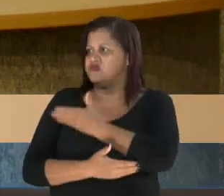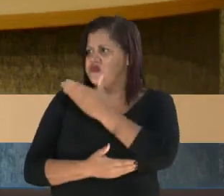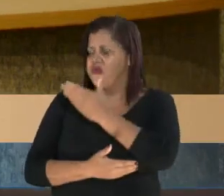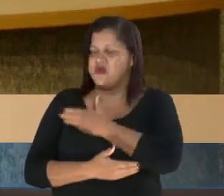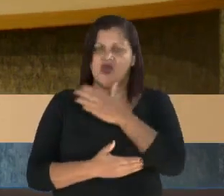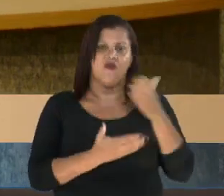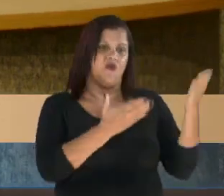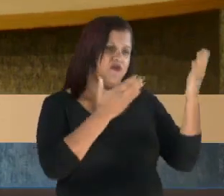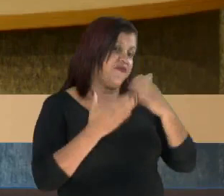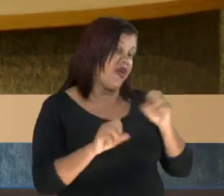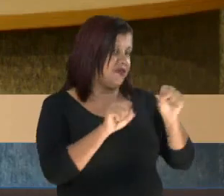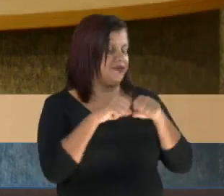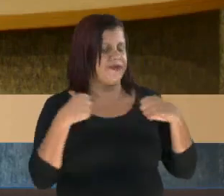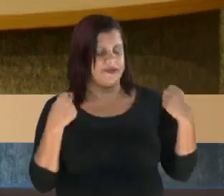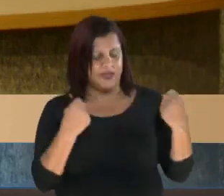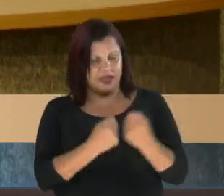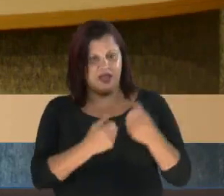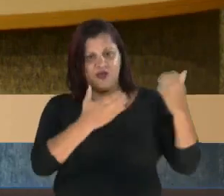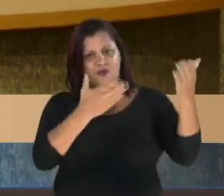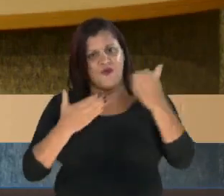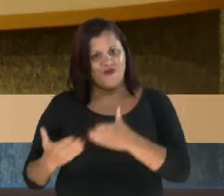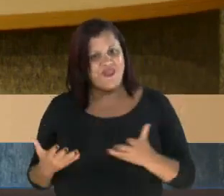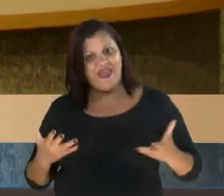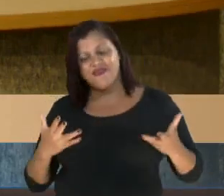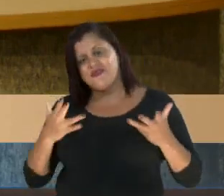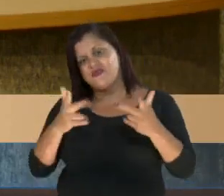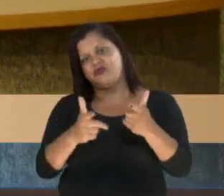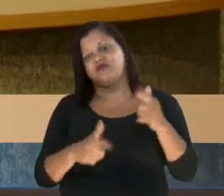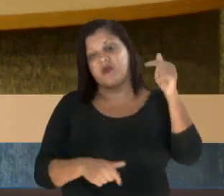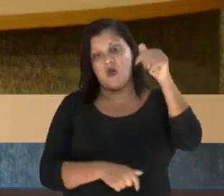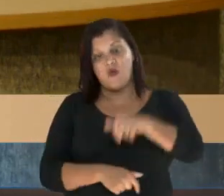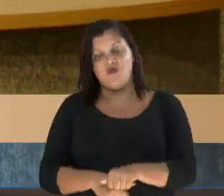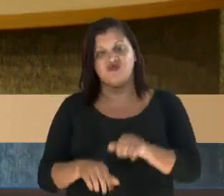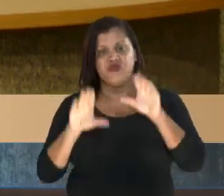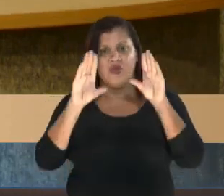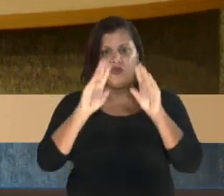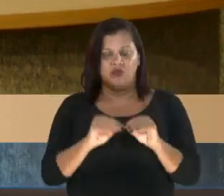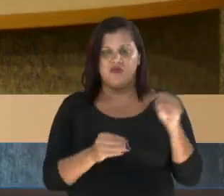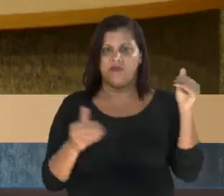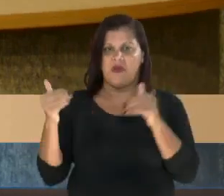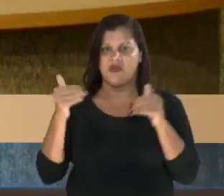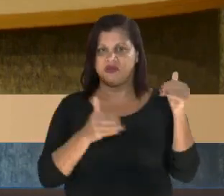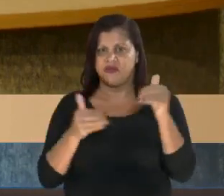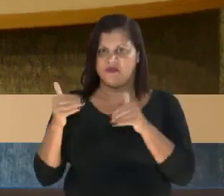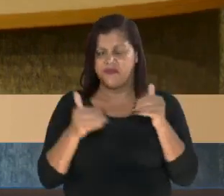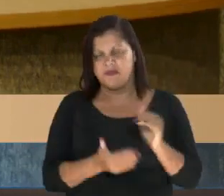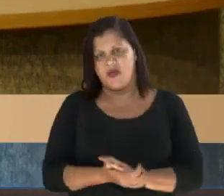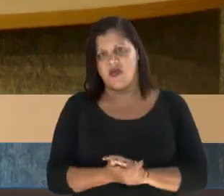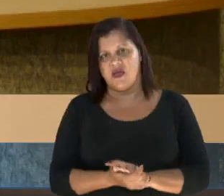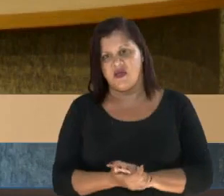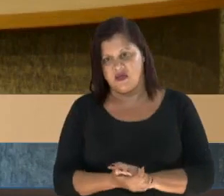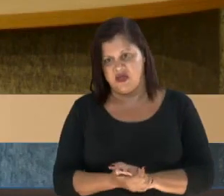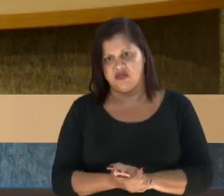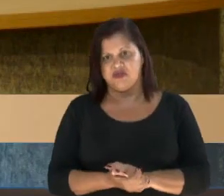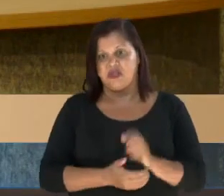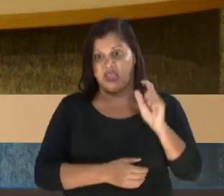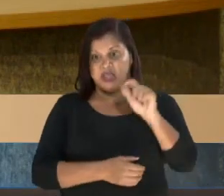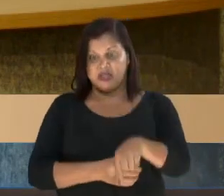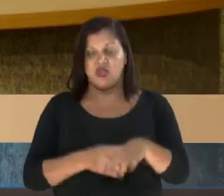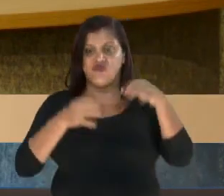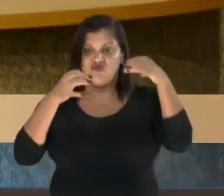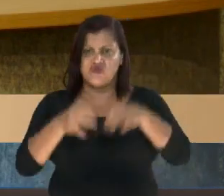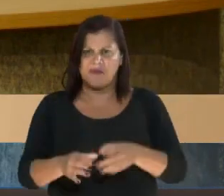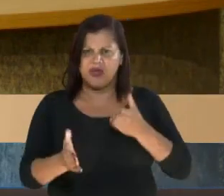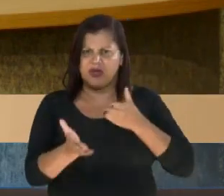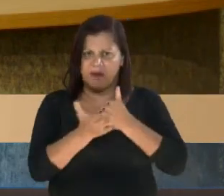convidar a sociedade convidar a todos para hoje à noite né participarmos da solene que esta casa justamente